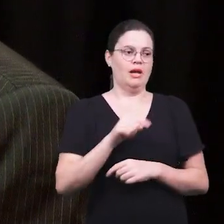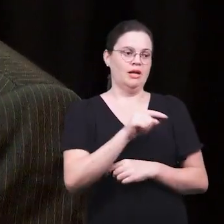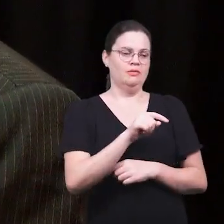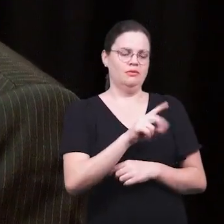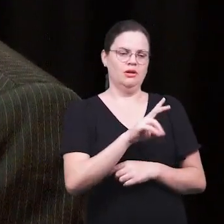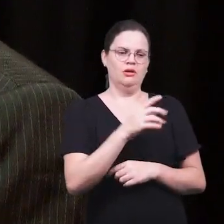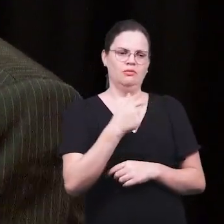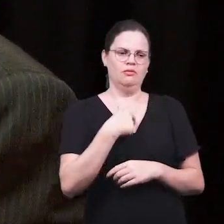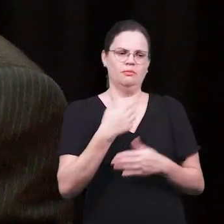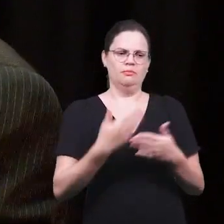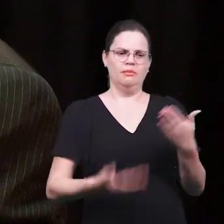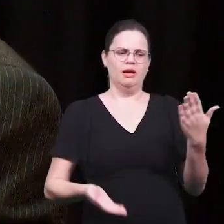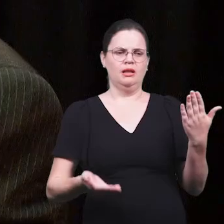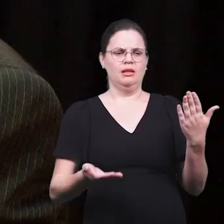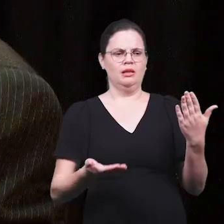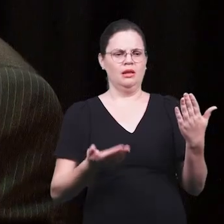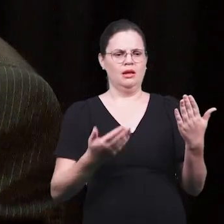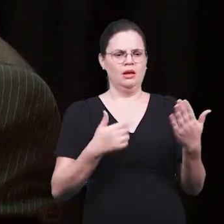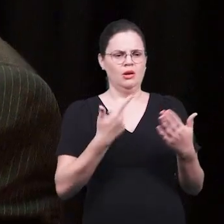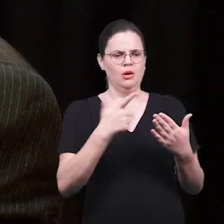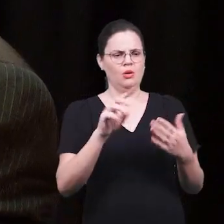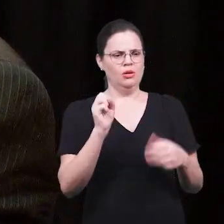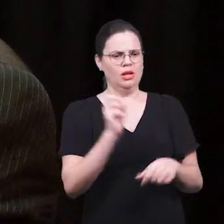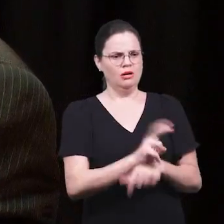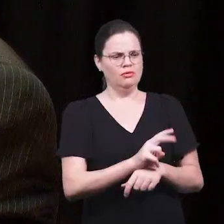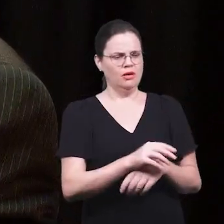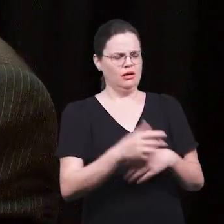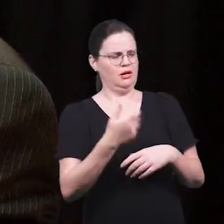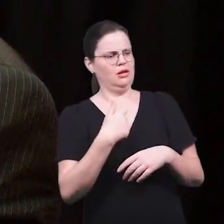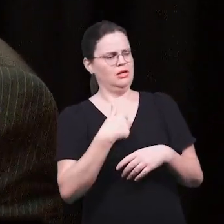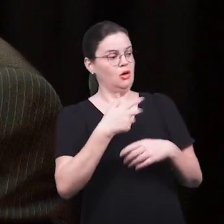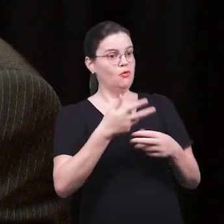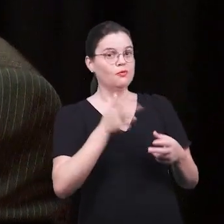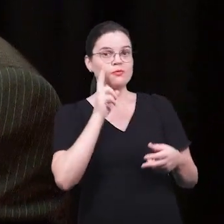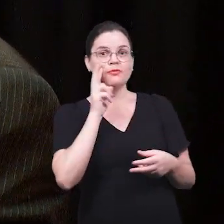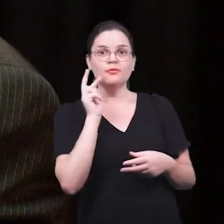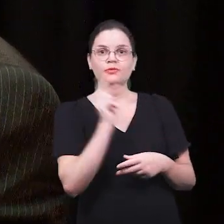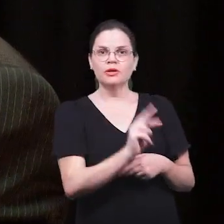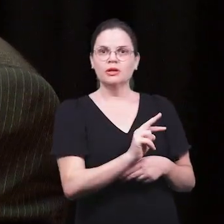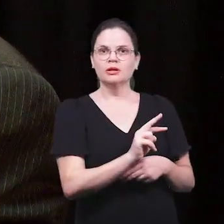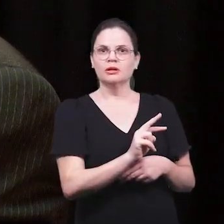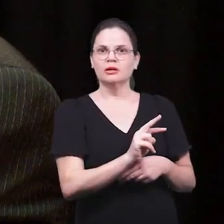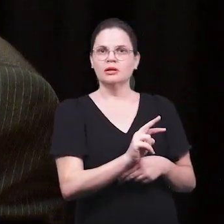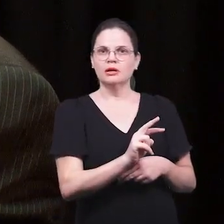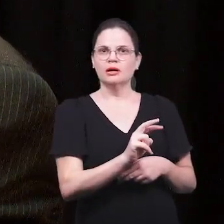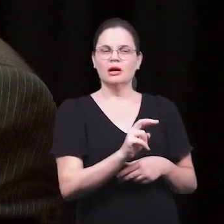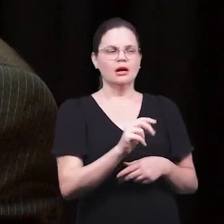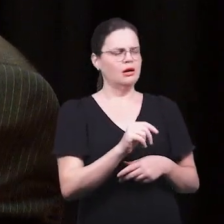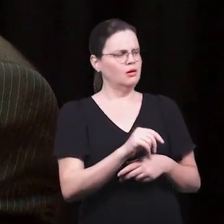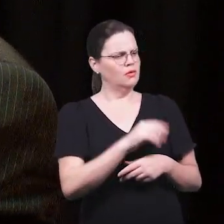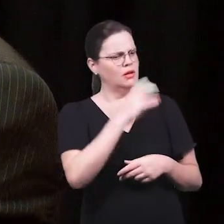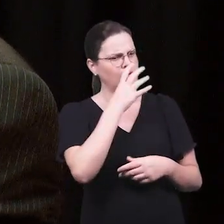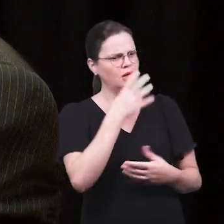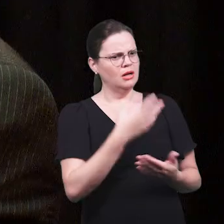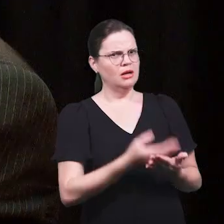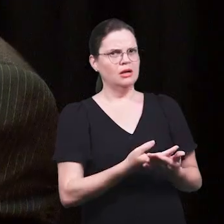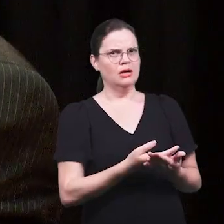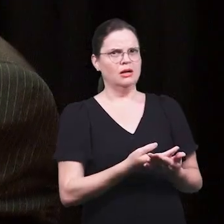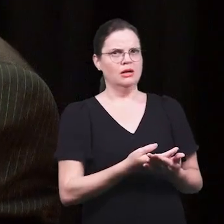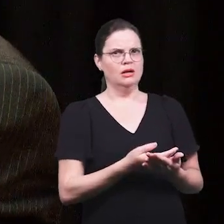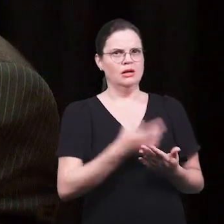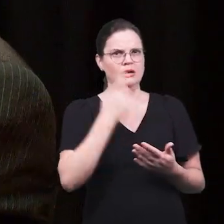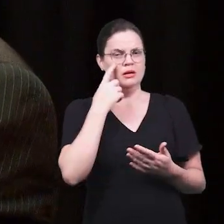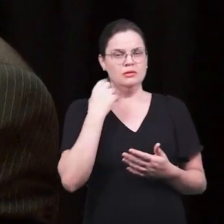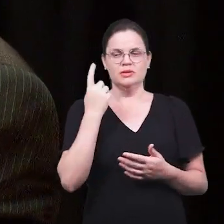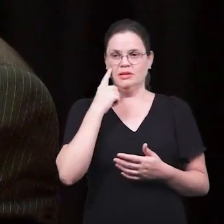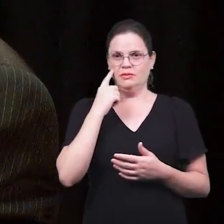Que era sua. E o Senhor me permitiu ver essa situação exatamente para mostrar o seguinte, olha, você passou a